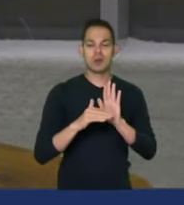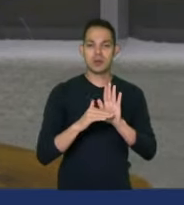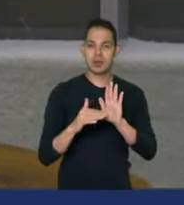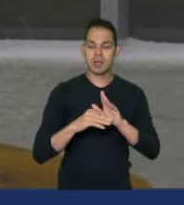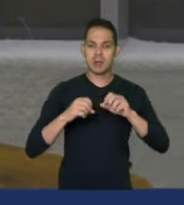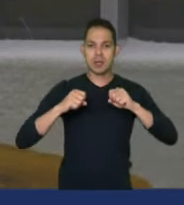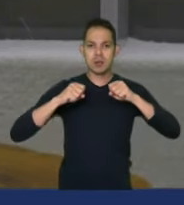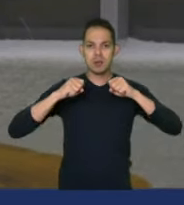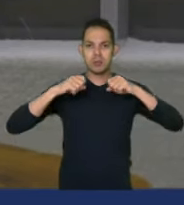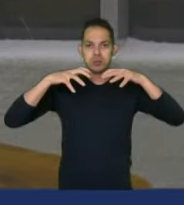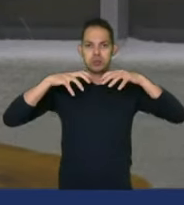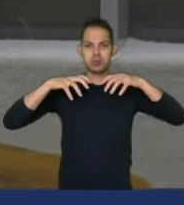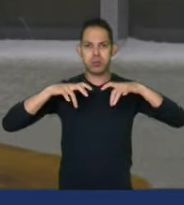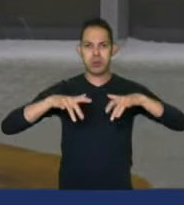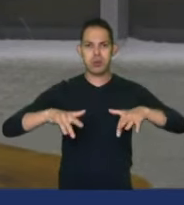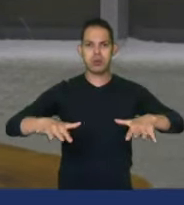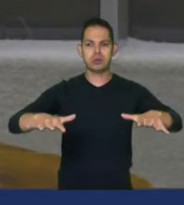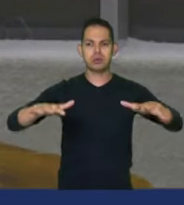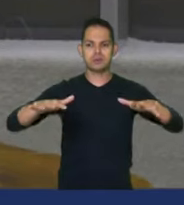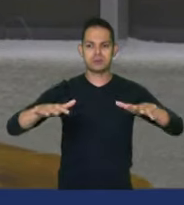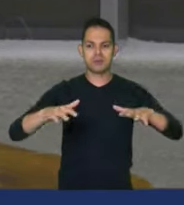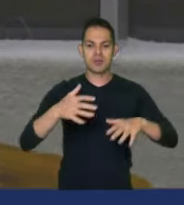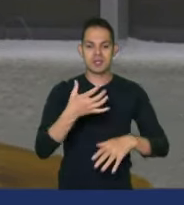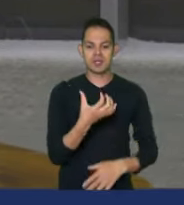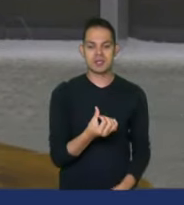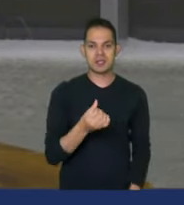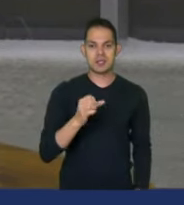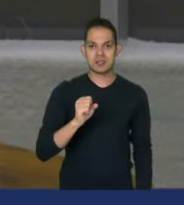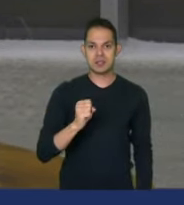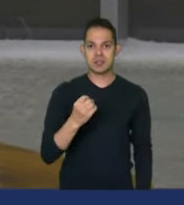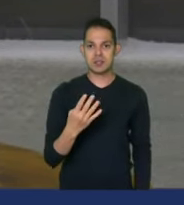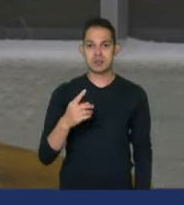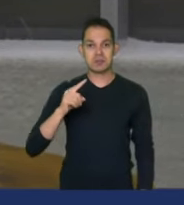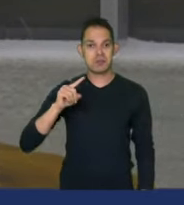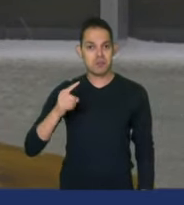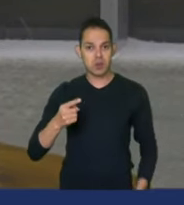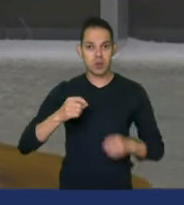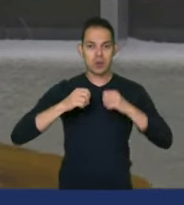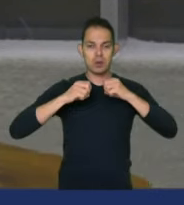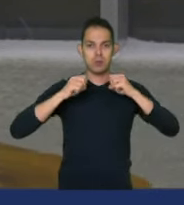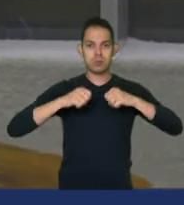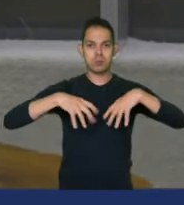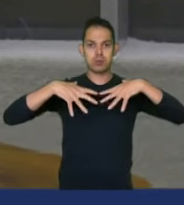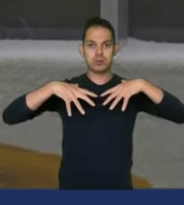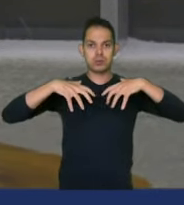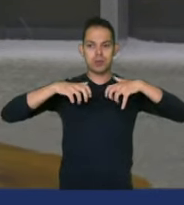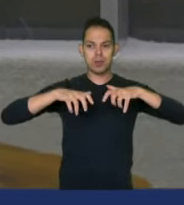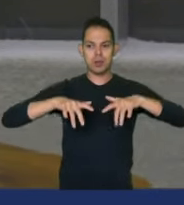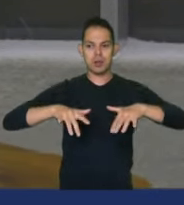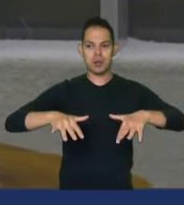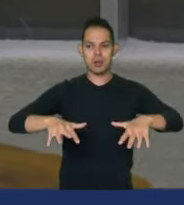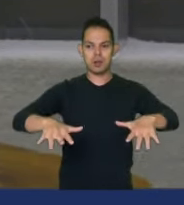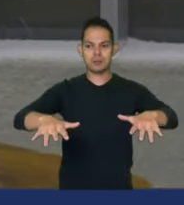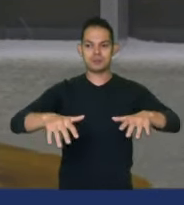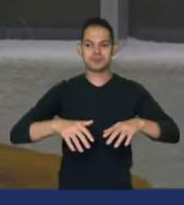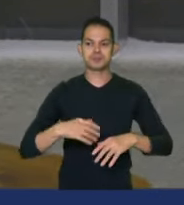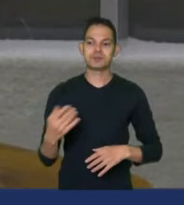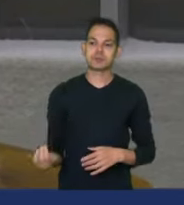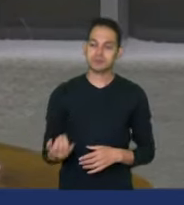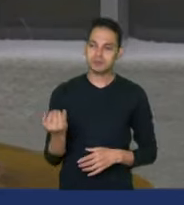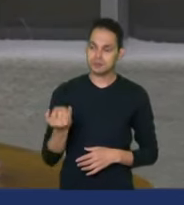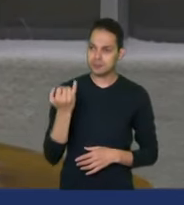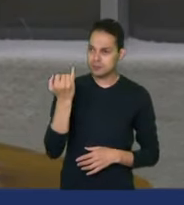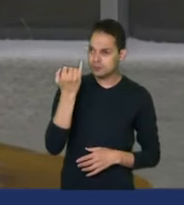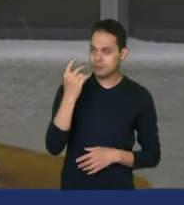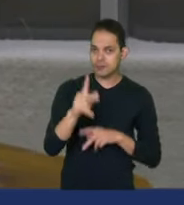684 mil ligações elétricas. Então é importante que a população brasileira saiba que a